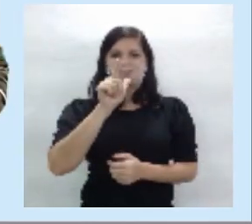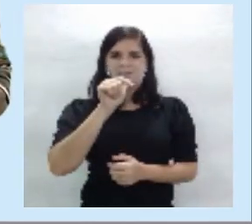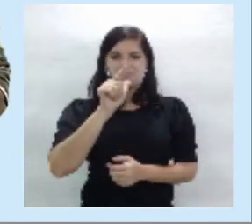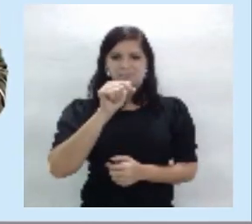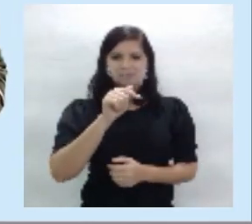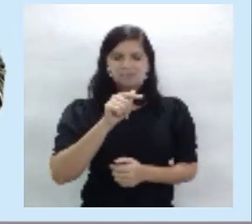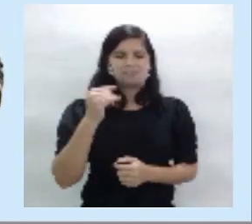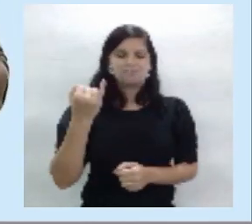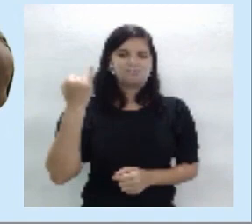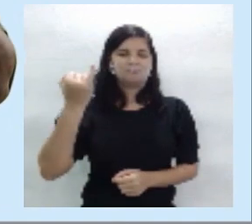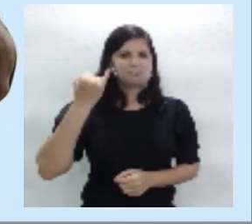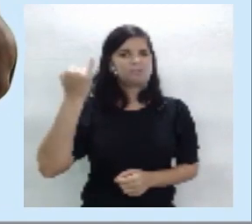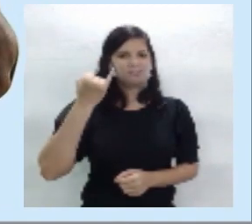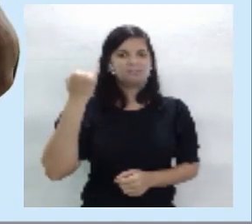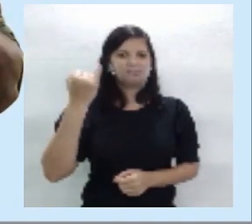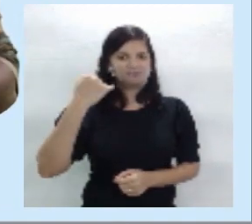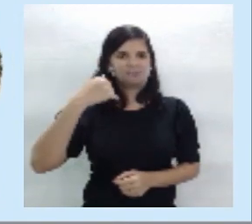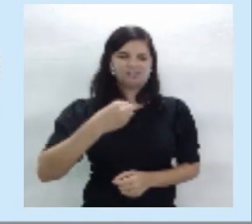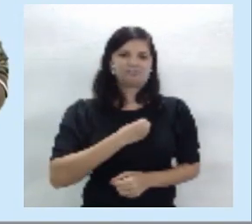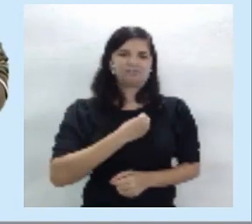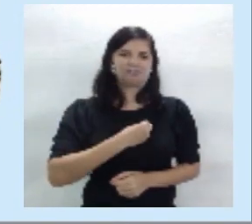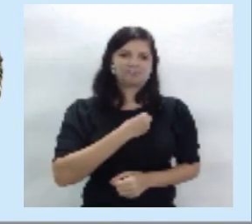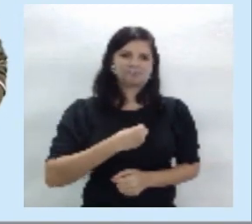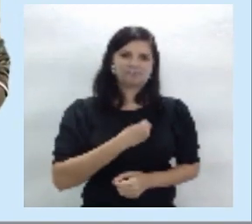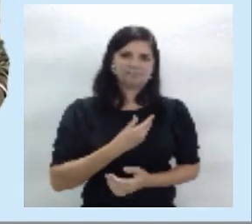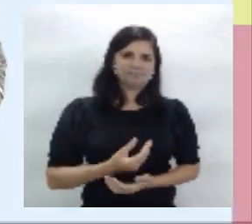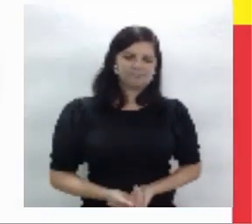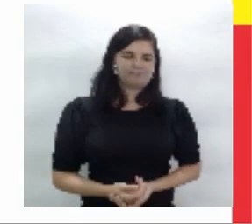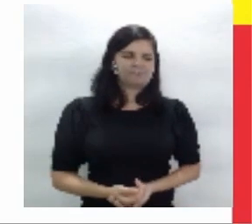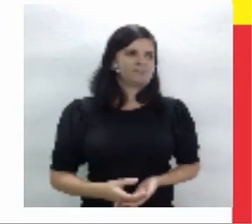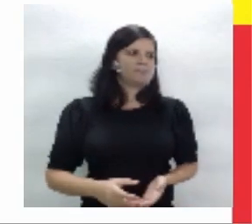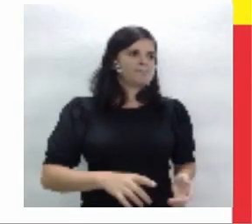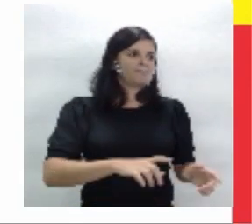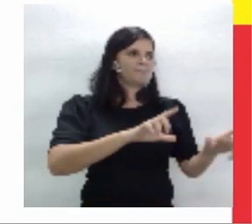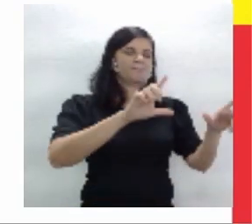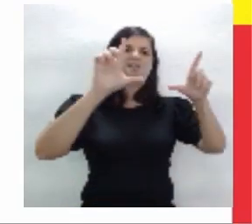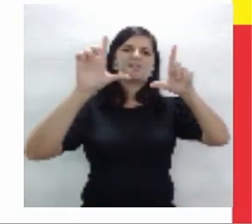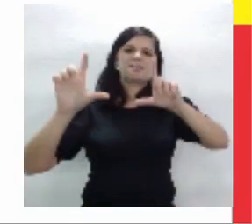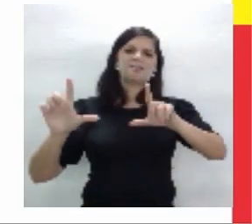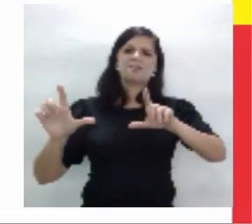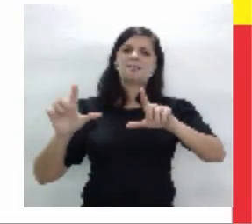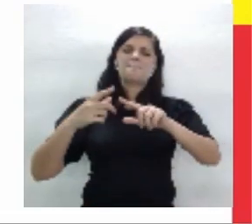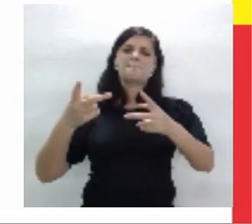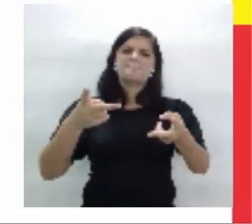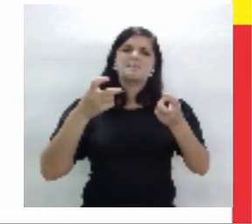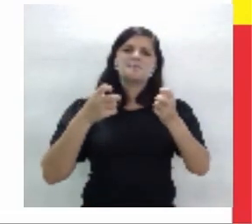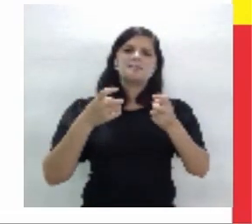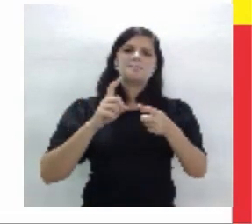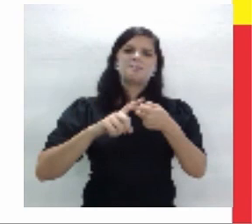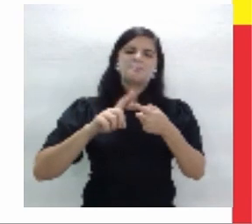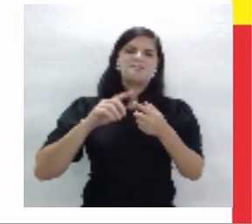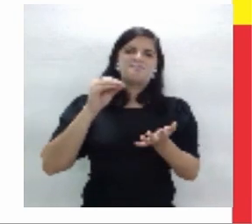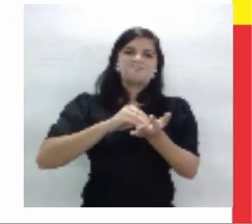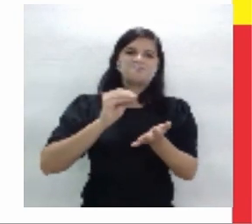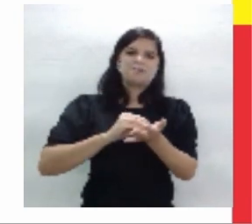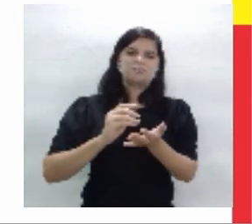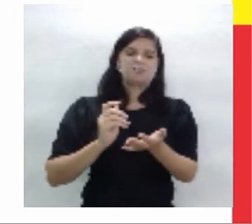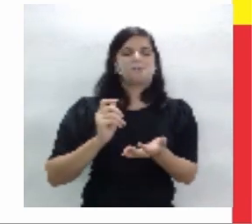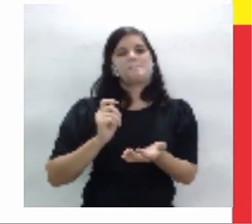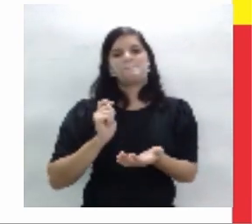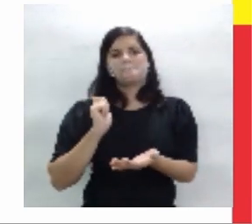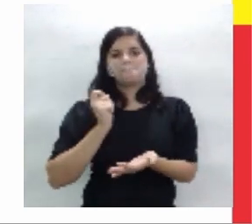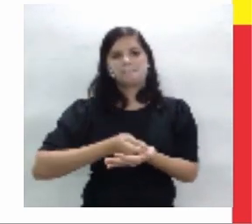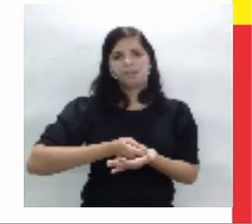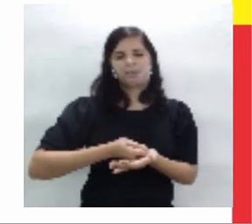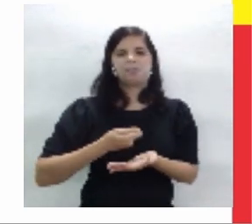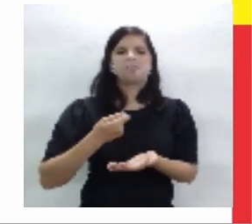é tão importante para nós. Ok? Olha na tela mais uma vez, oitavo ano. Há também a falta de investimentos, tá? Nos sistemas